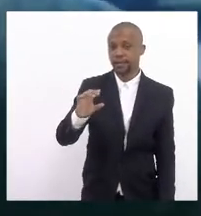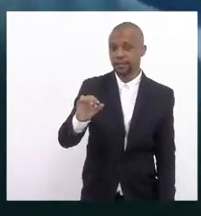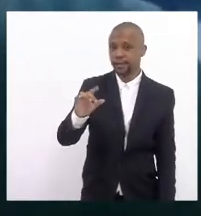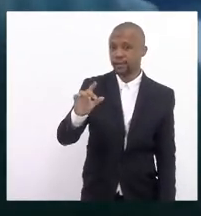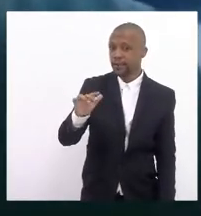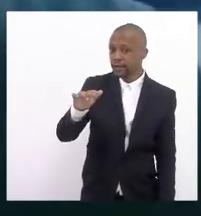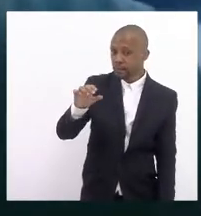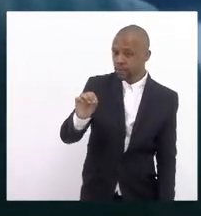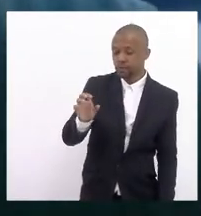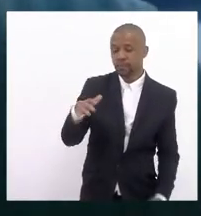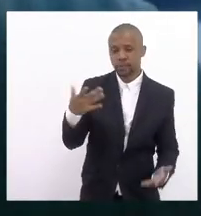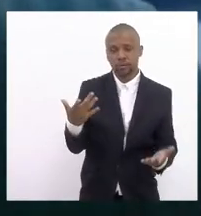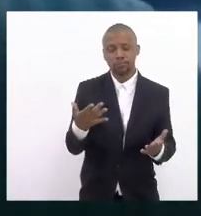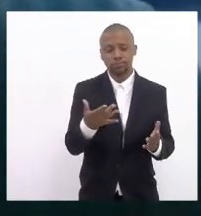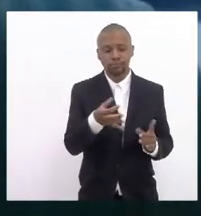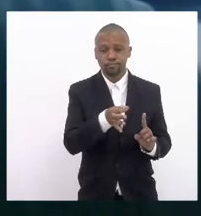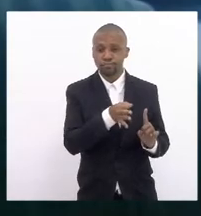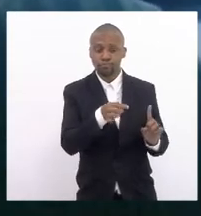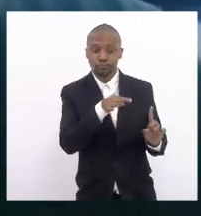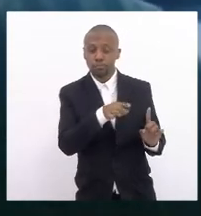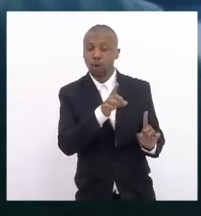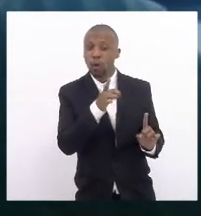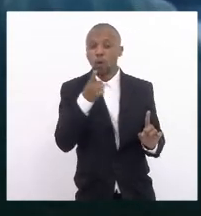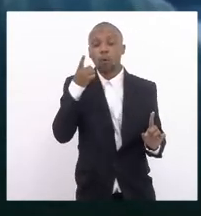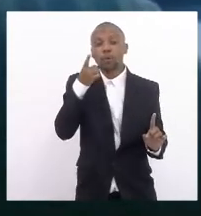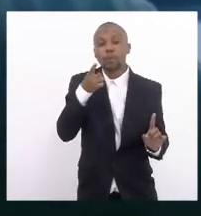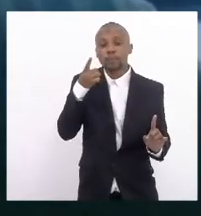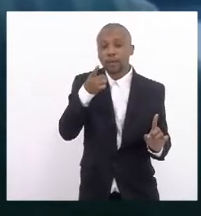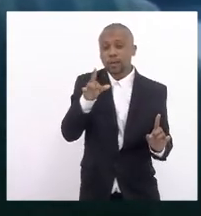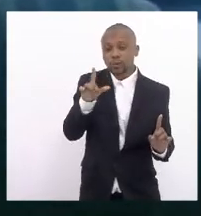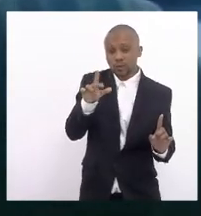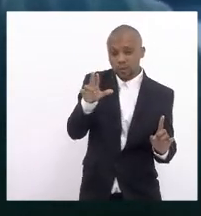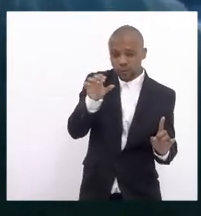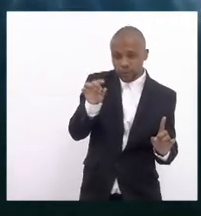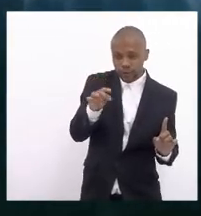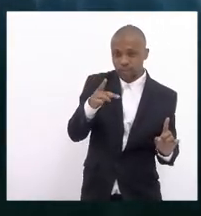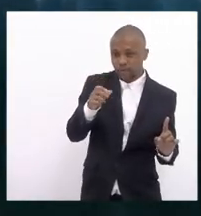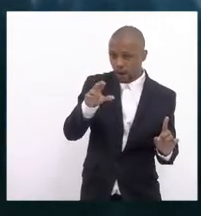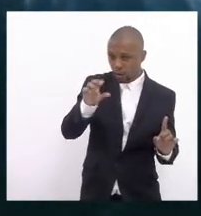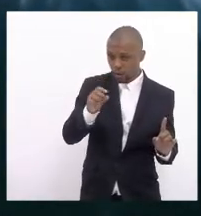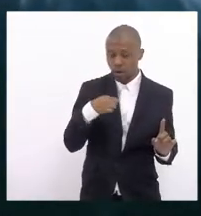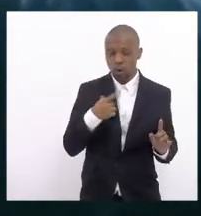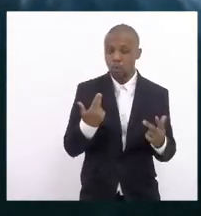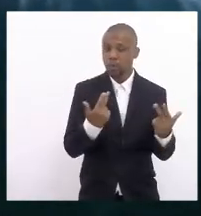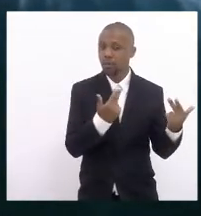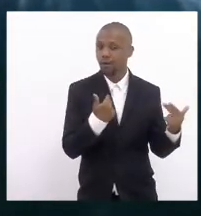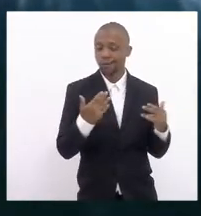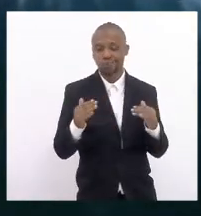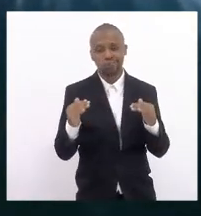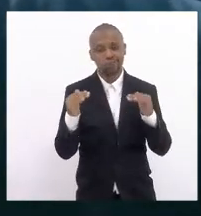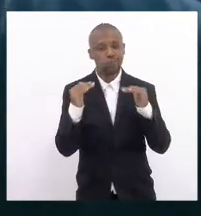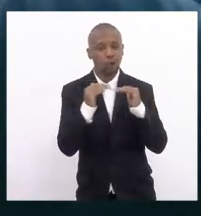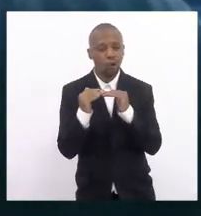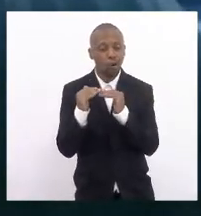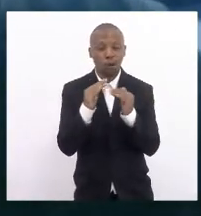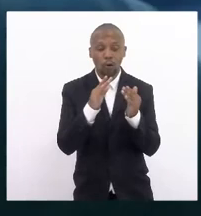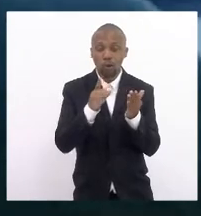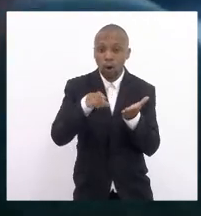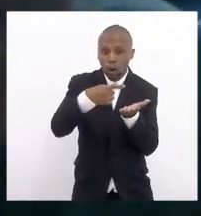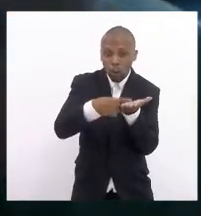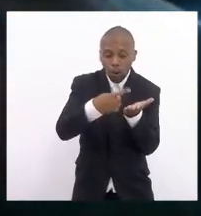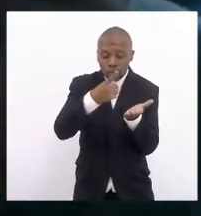Luiz Paulo, eu cumpro acordo. O acordo foi esse, então a gente vai votar em bloco. Como um